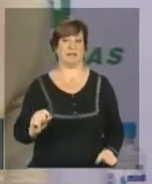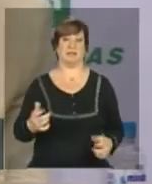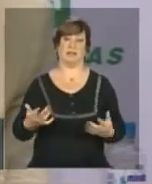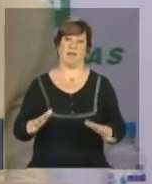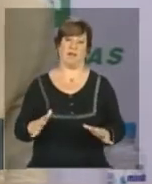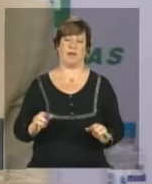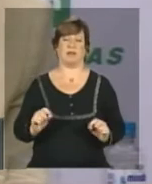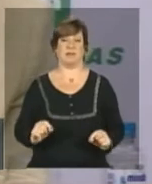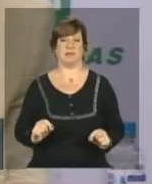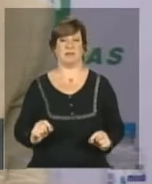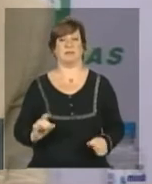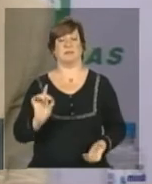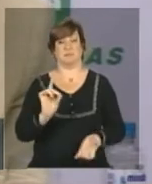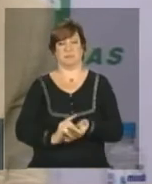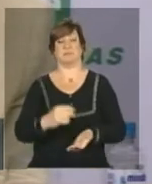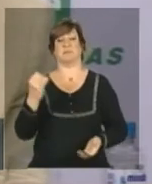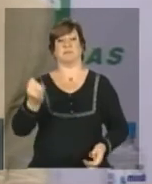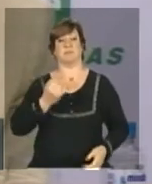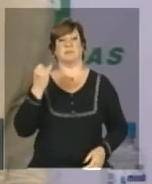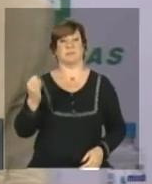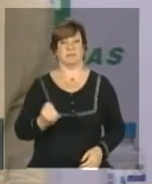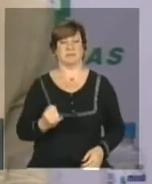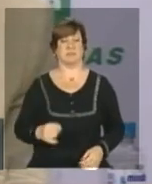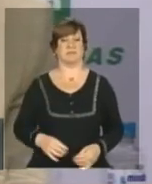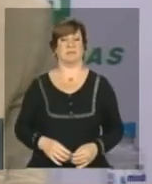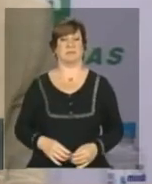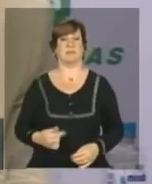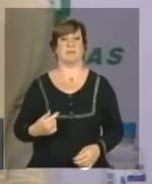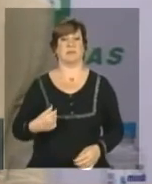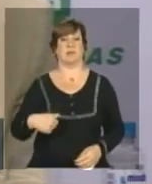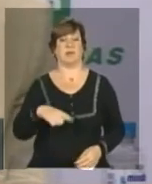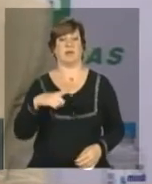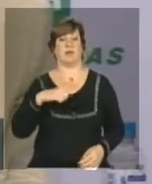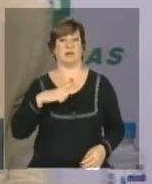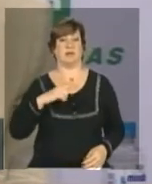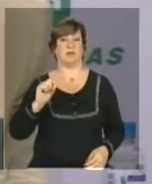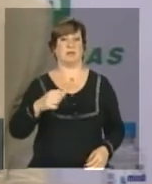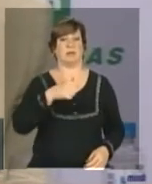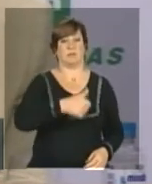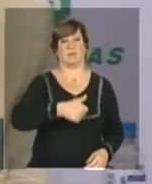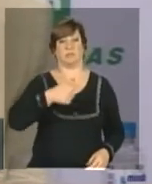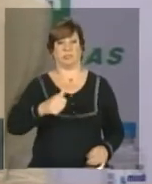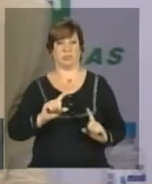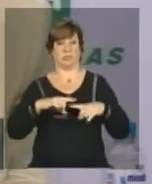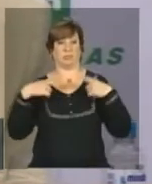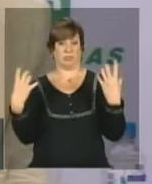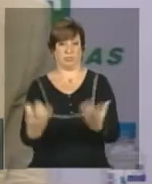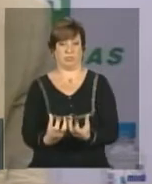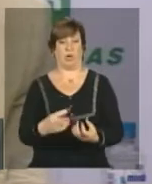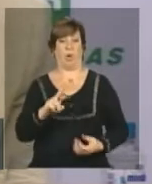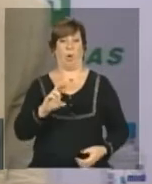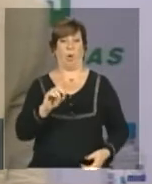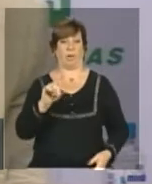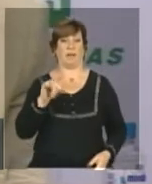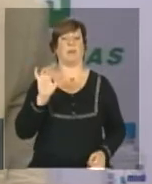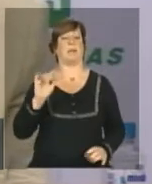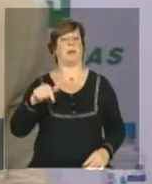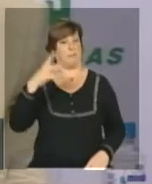talvez fosse, de fato, importante que tivesse uma 11ª rodada. Agora, para a Petrobras,